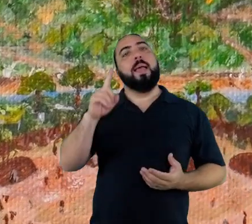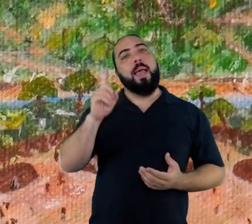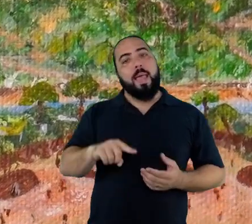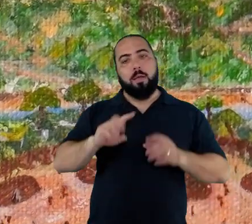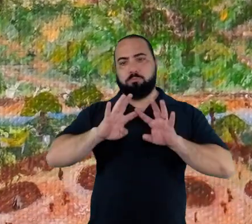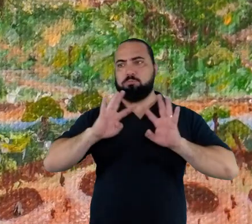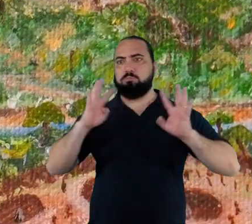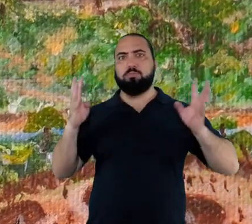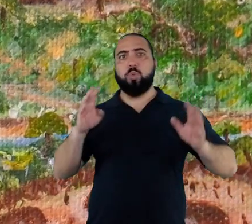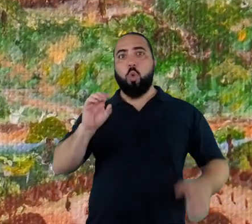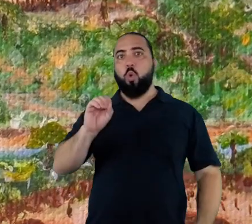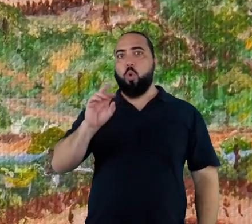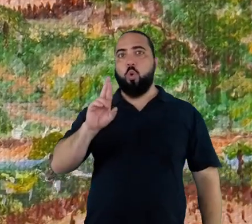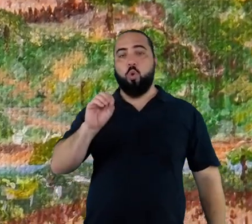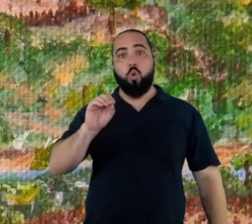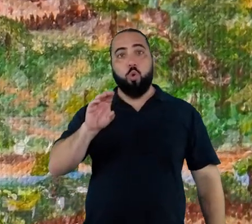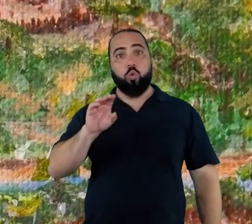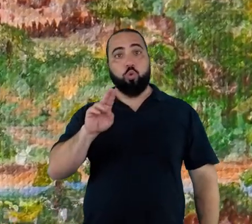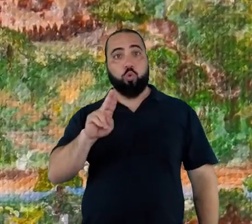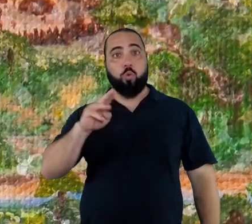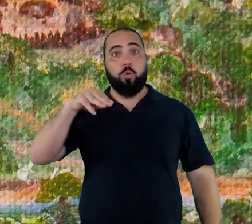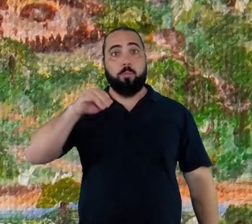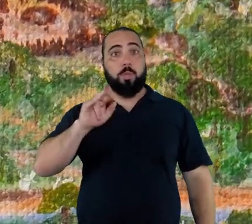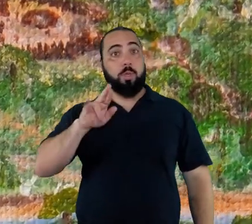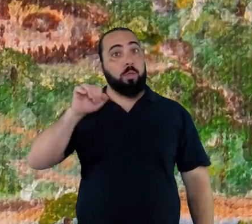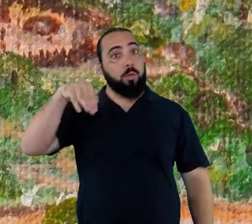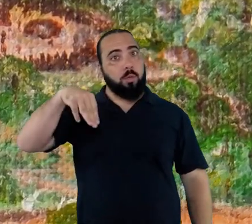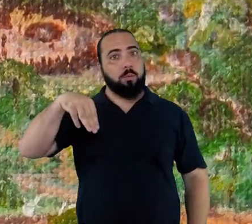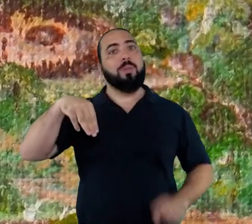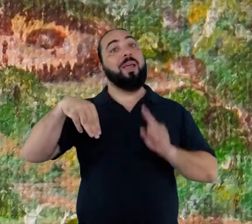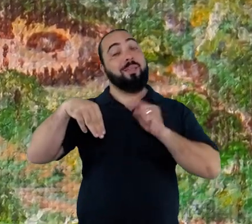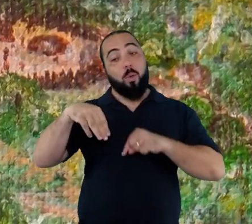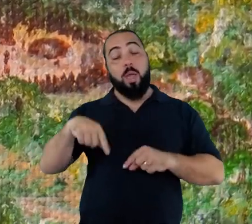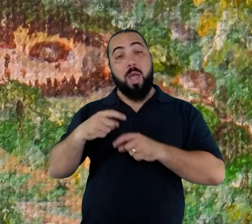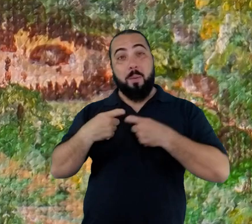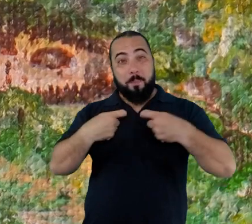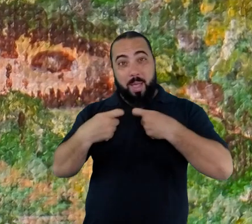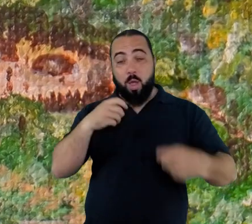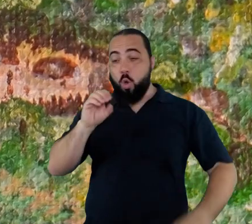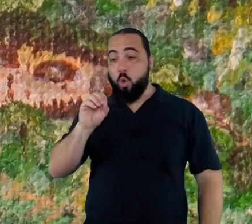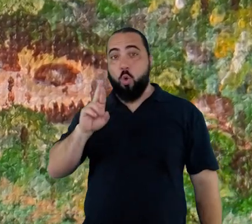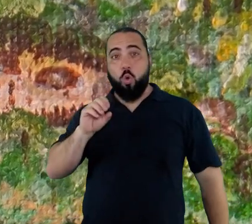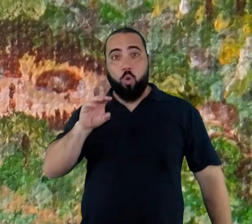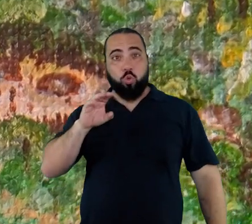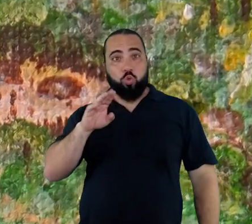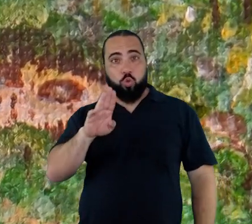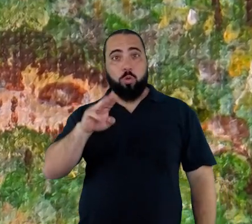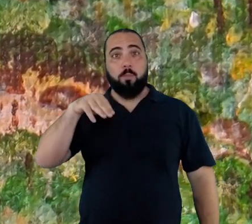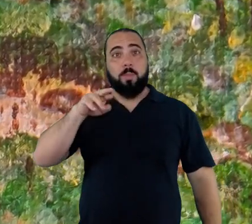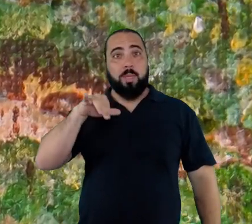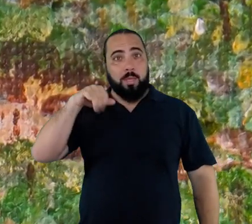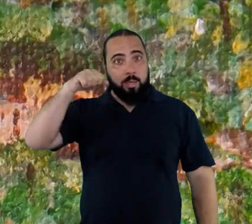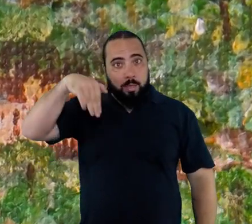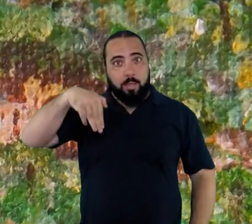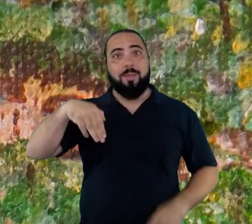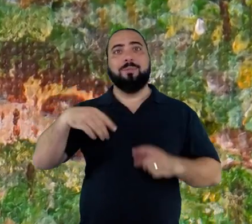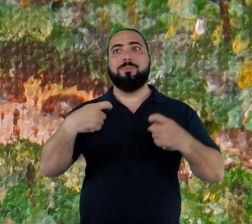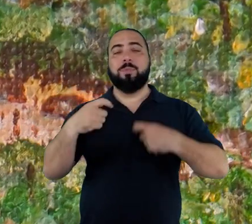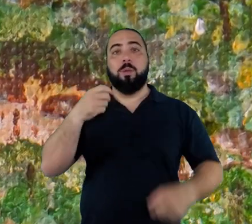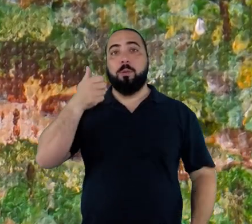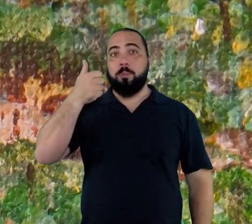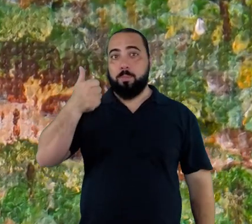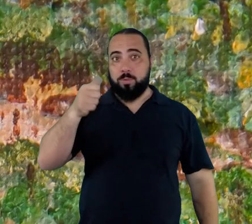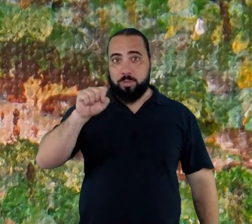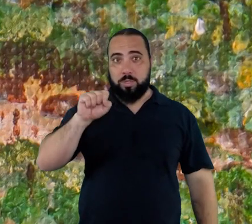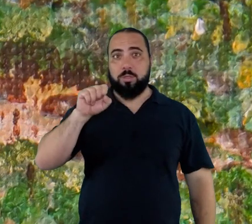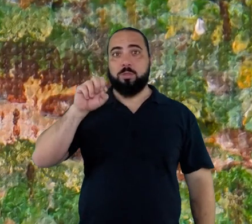a Paliçada de Uruçumirim. Pintura, o Morro da Glória. E foi na Batalha de Uruçumirim, em 20 de janeiro de 1567, que